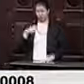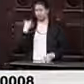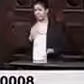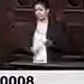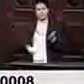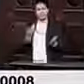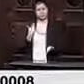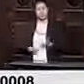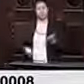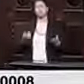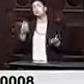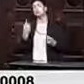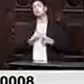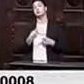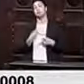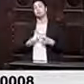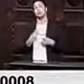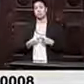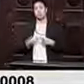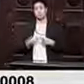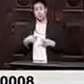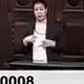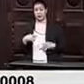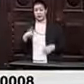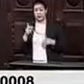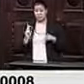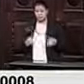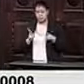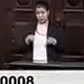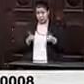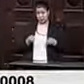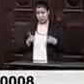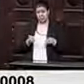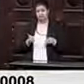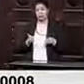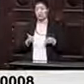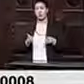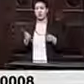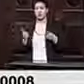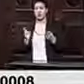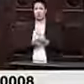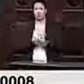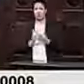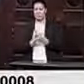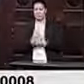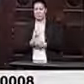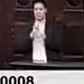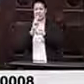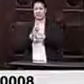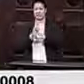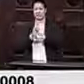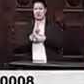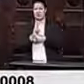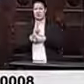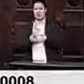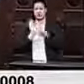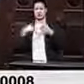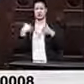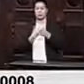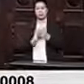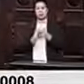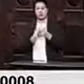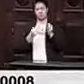desmoralizada, porque mesmo com alguns de seus representantes tendo se